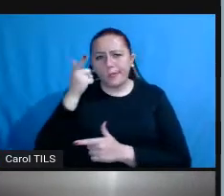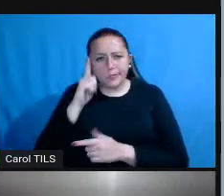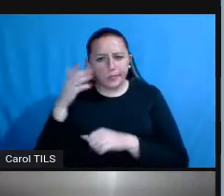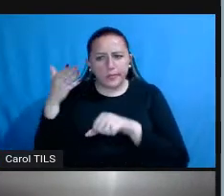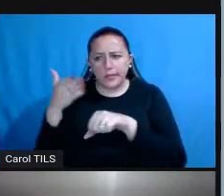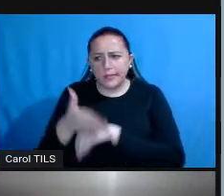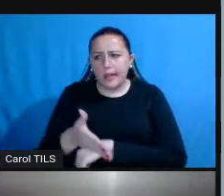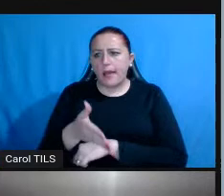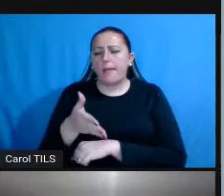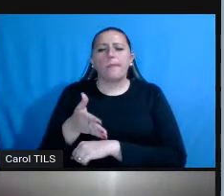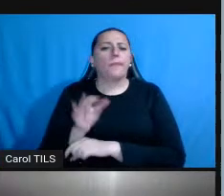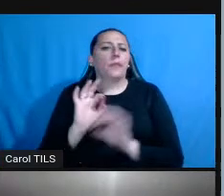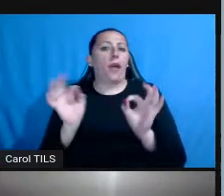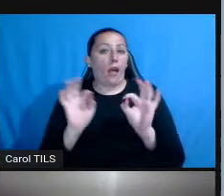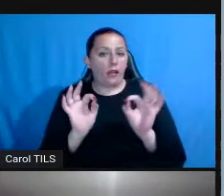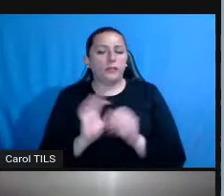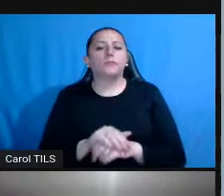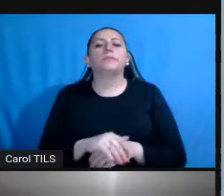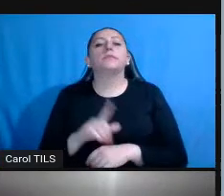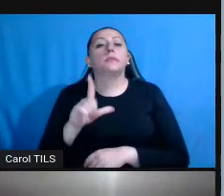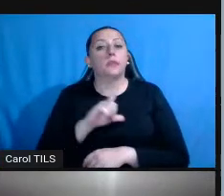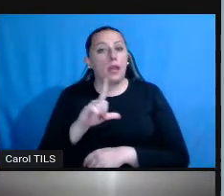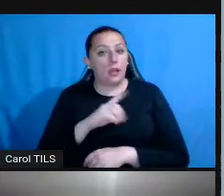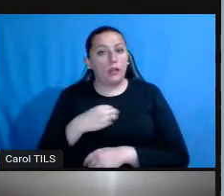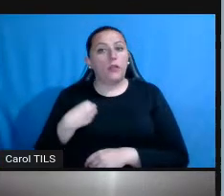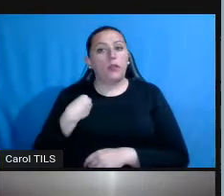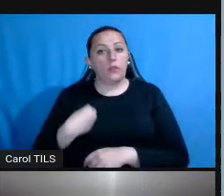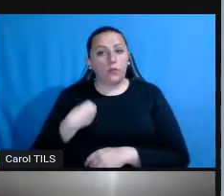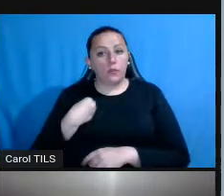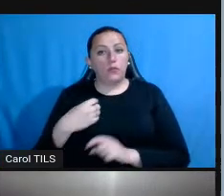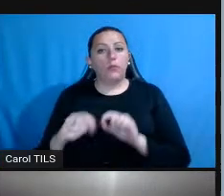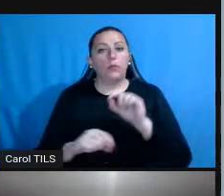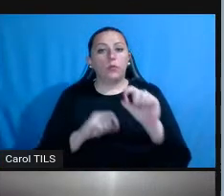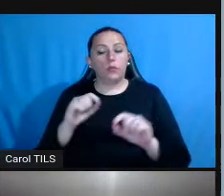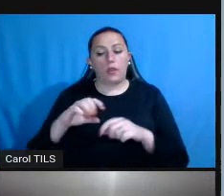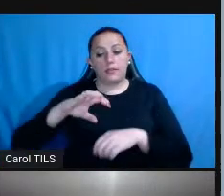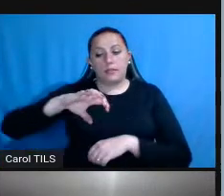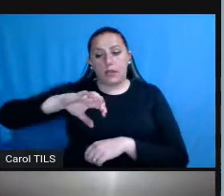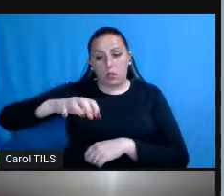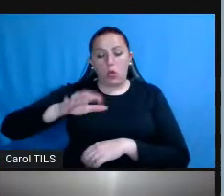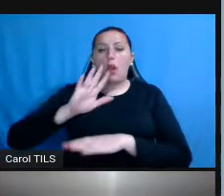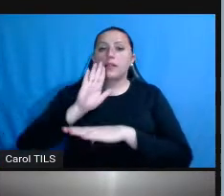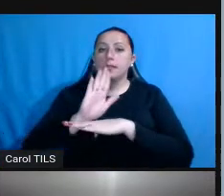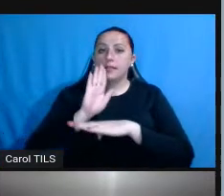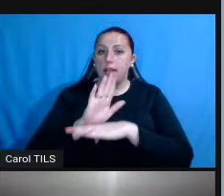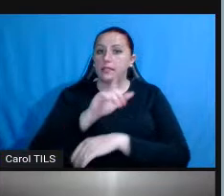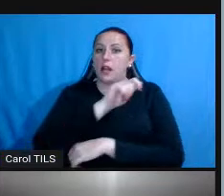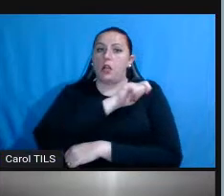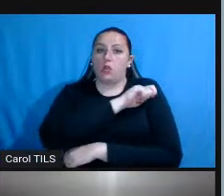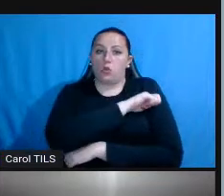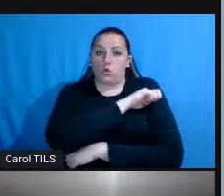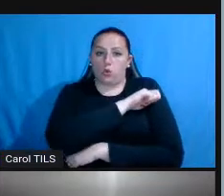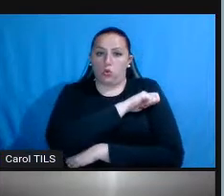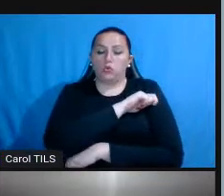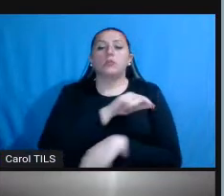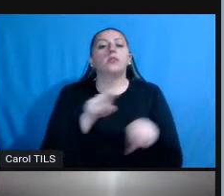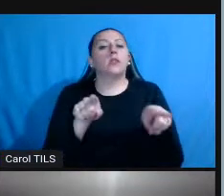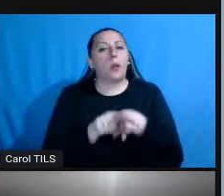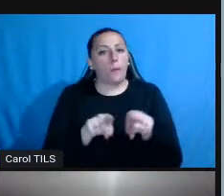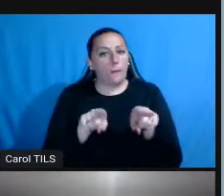conseguindo participar, nós temos um setor que é assistência estudantil, portanto, também está